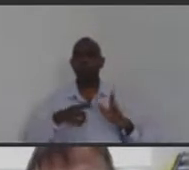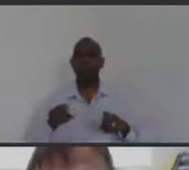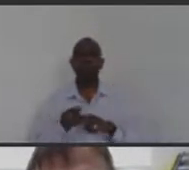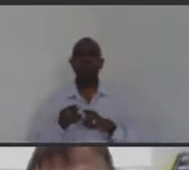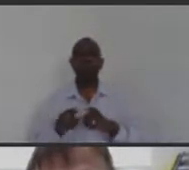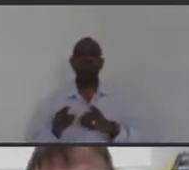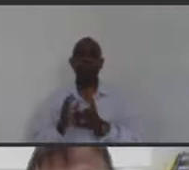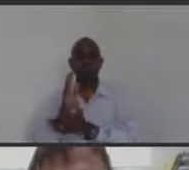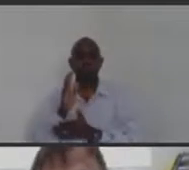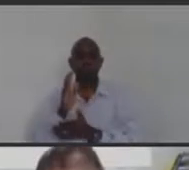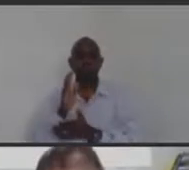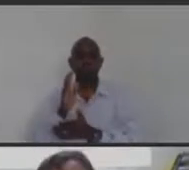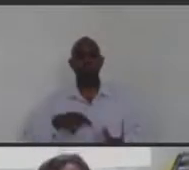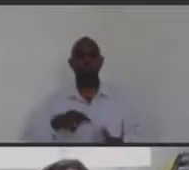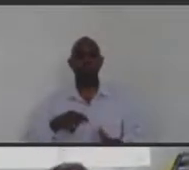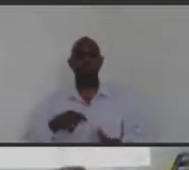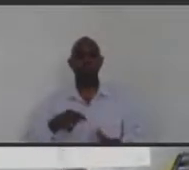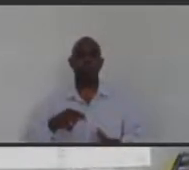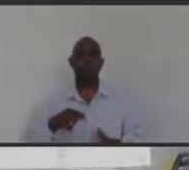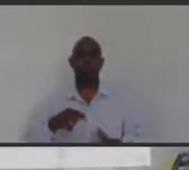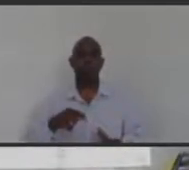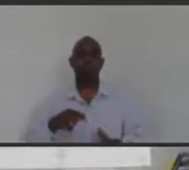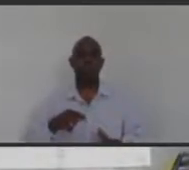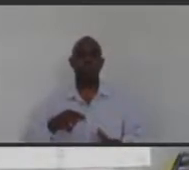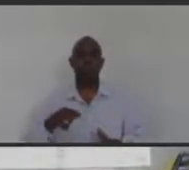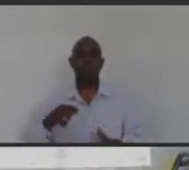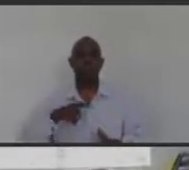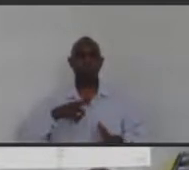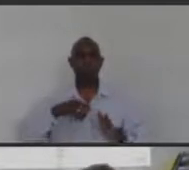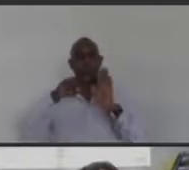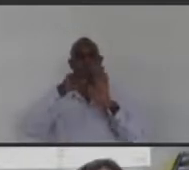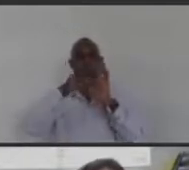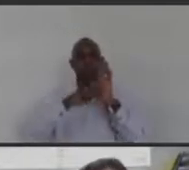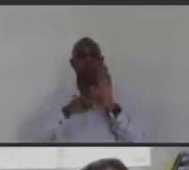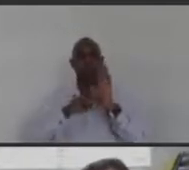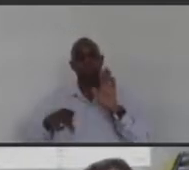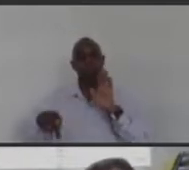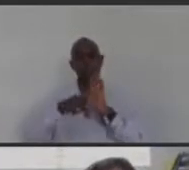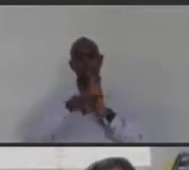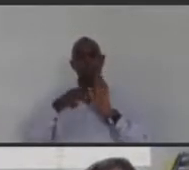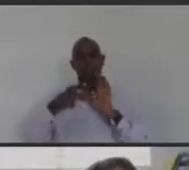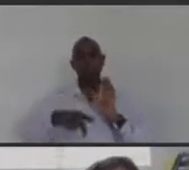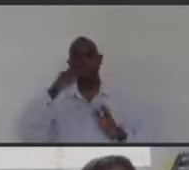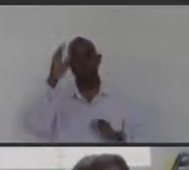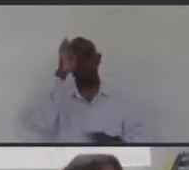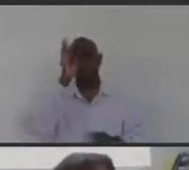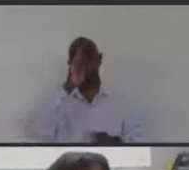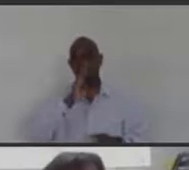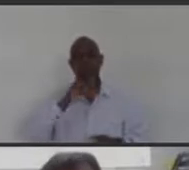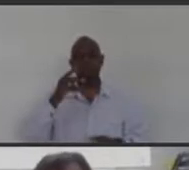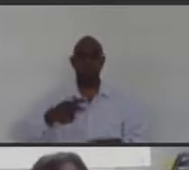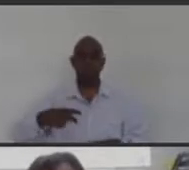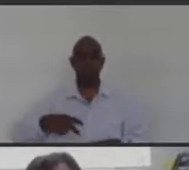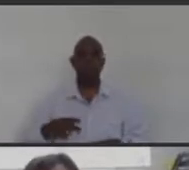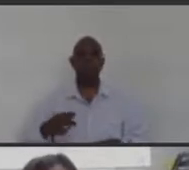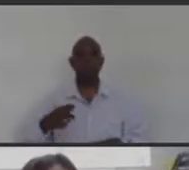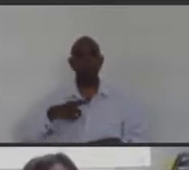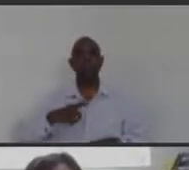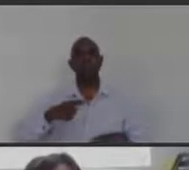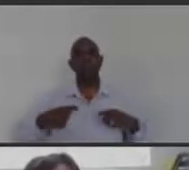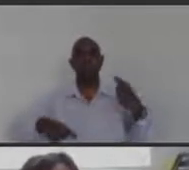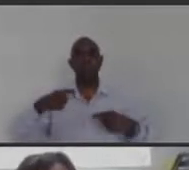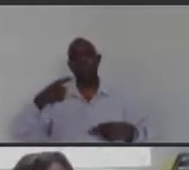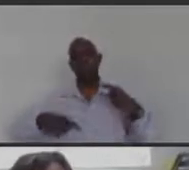no Congresso Nacional o marco do regulamento do saneamento do nosso país. E isso haverá discussão